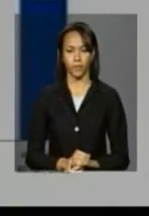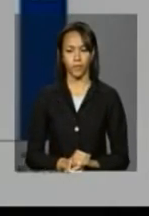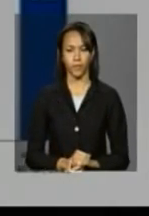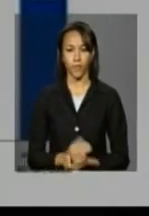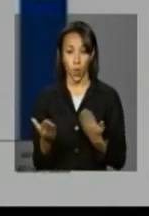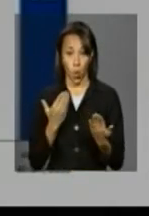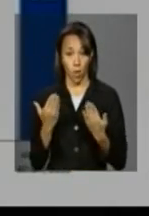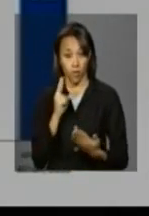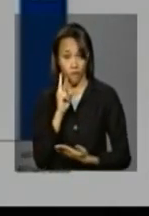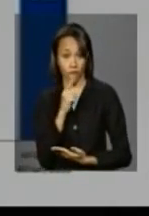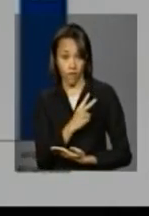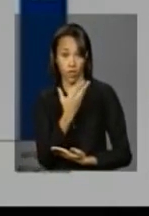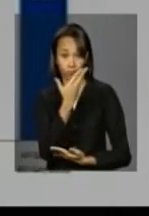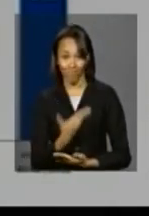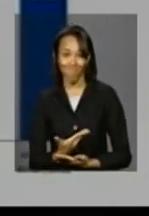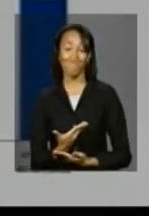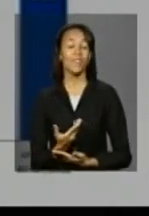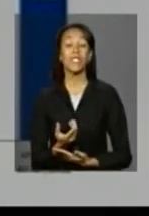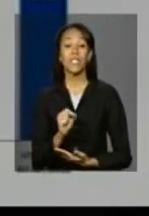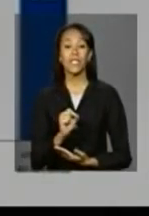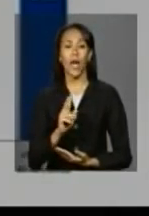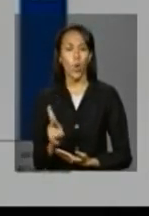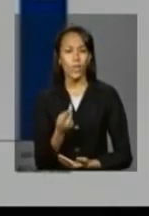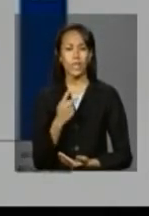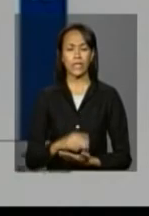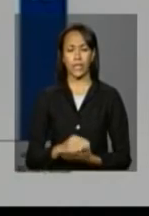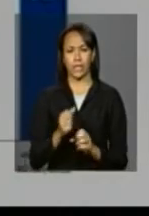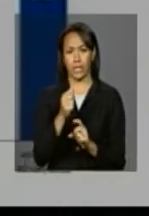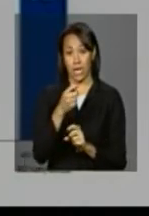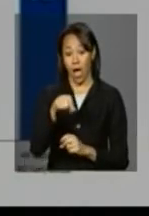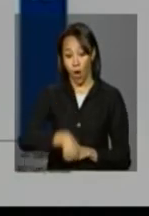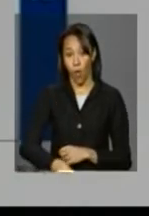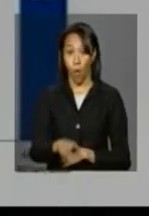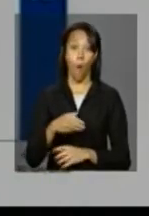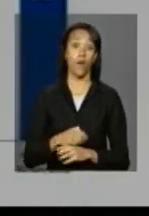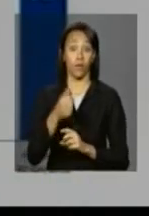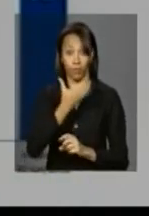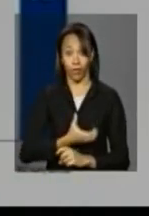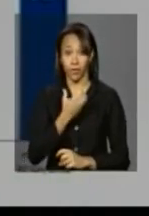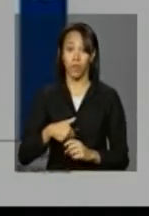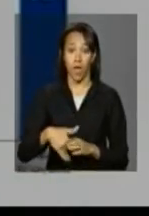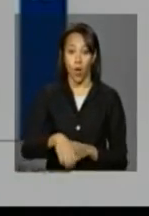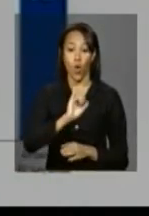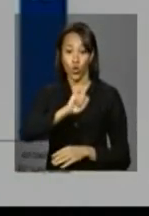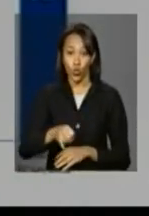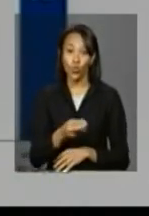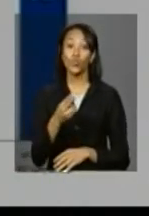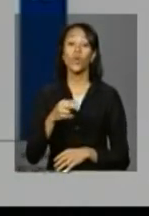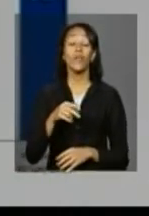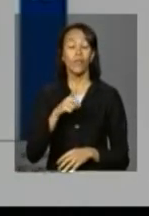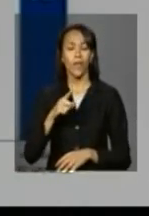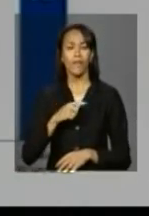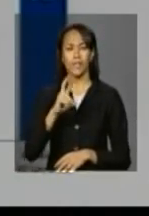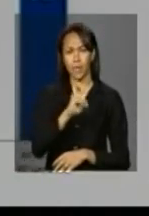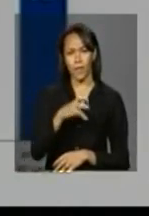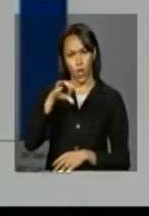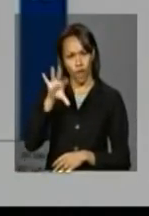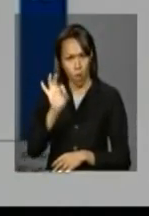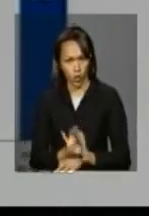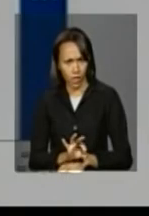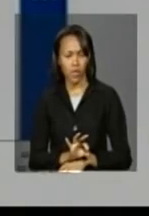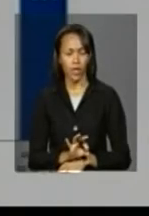Comparando aí essa execução global entre dezembro e agora junho, houve um crescimento de 59% na execução,